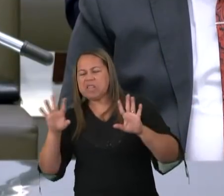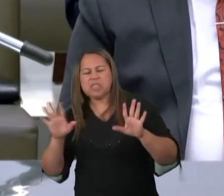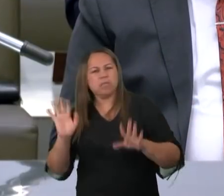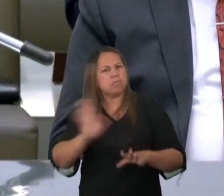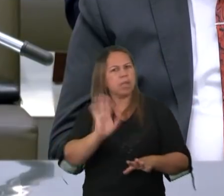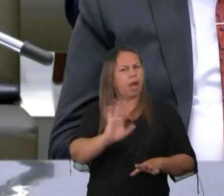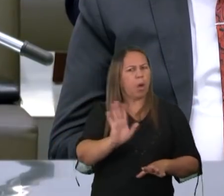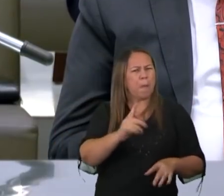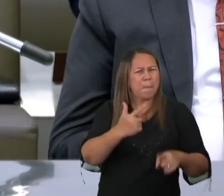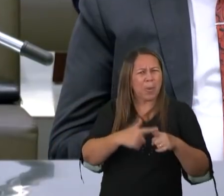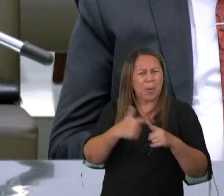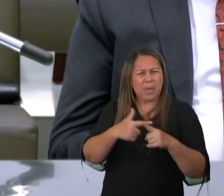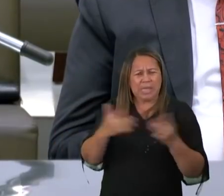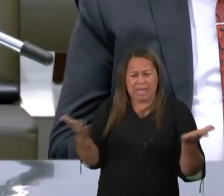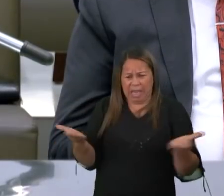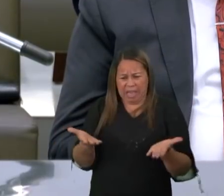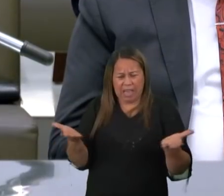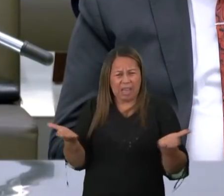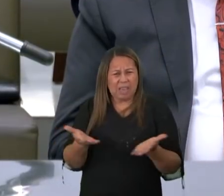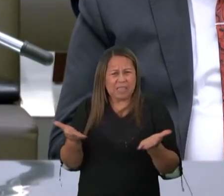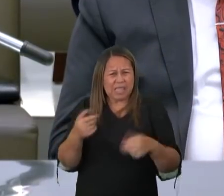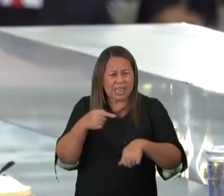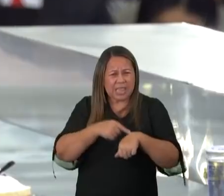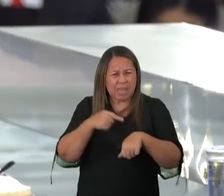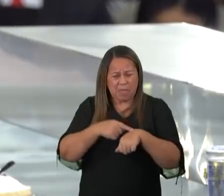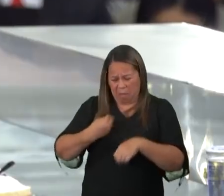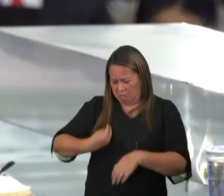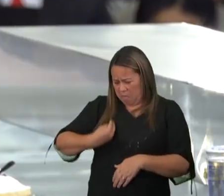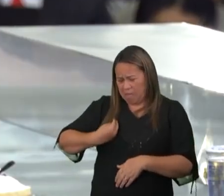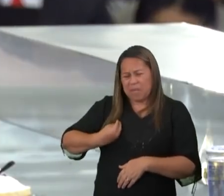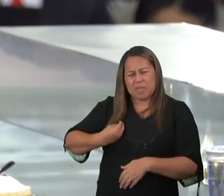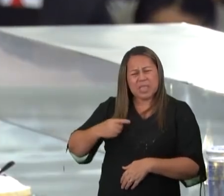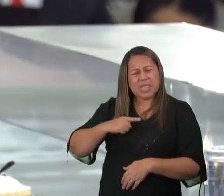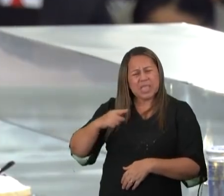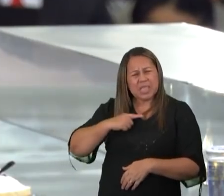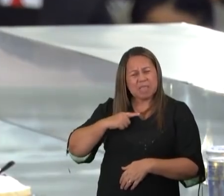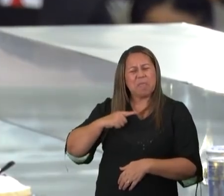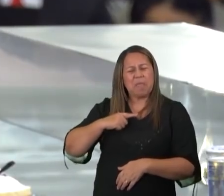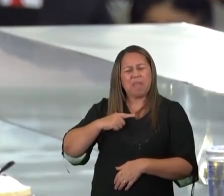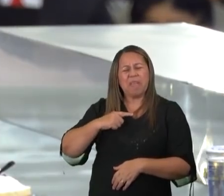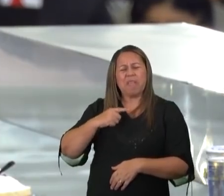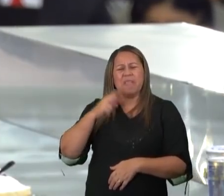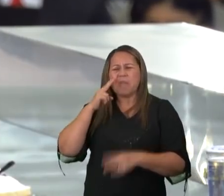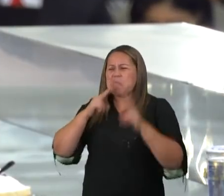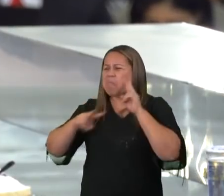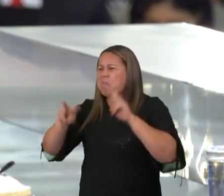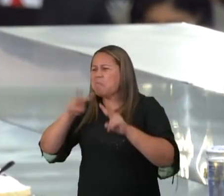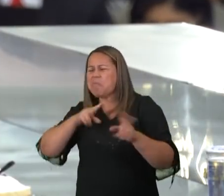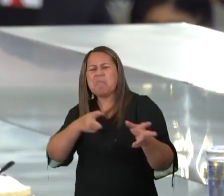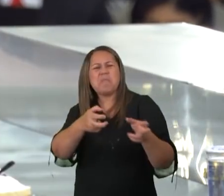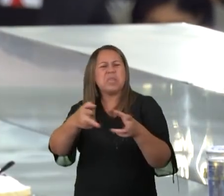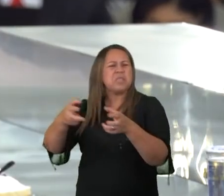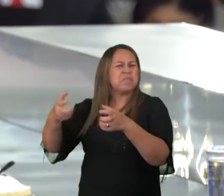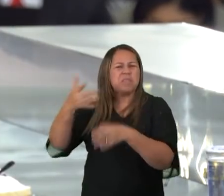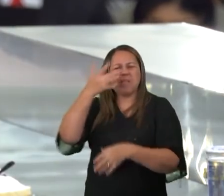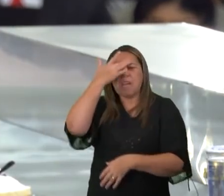Os dias que vivemos, temos visto muitos crentes andando por vista.